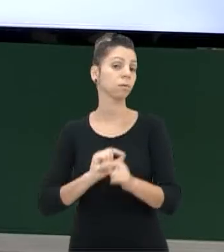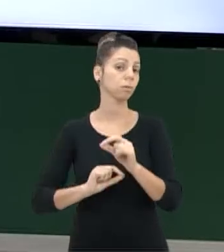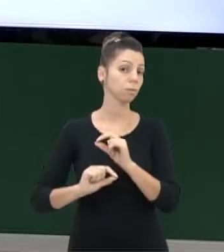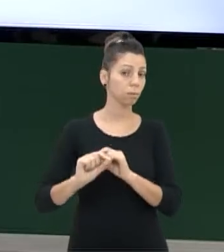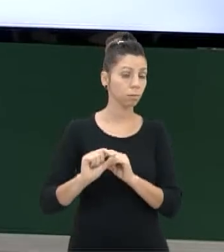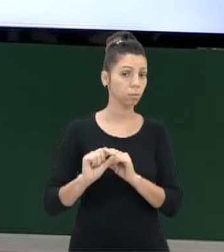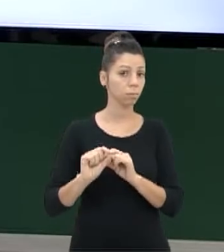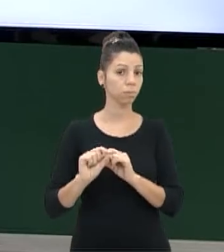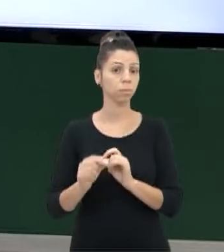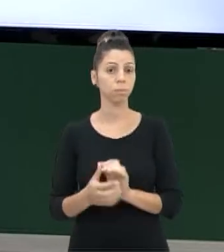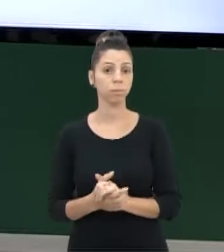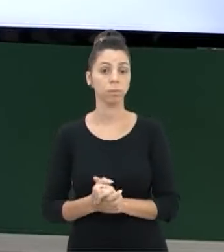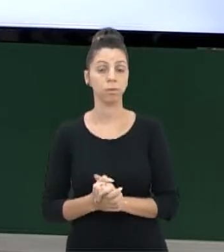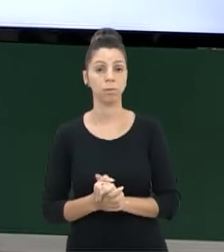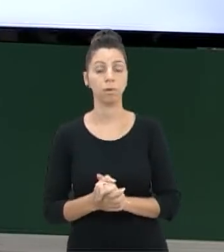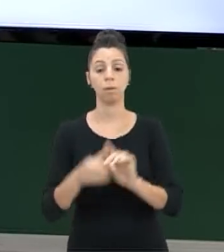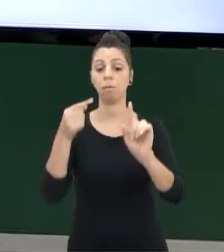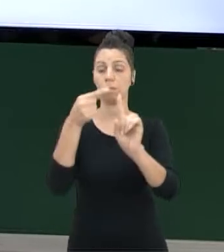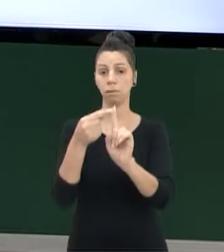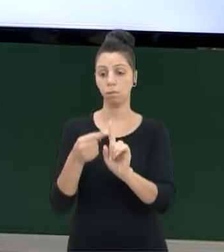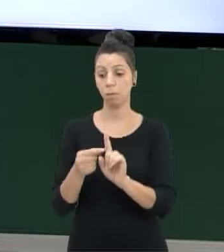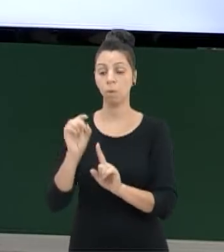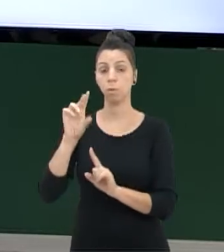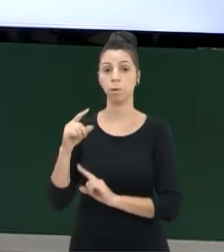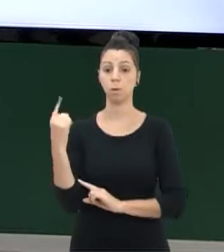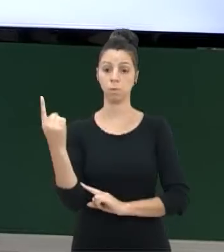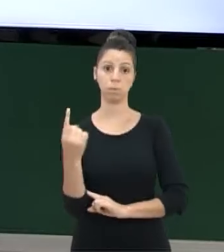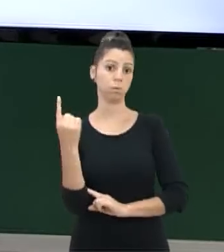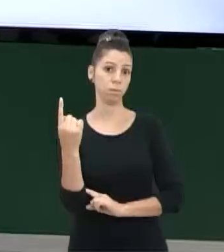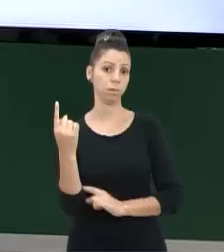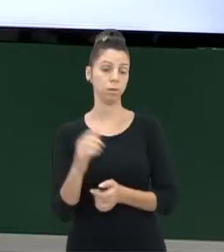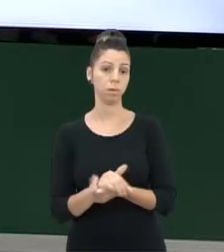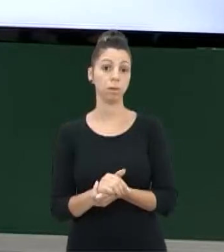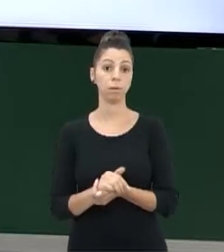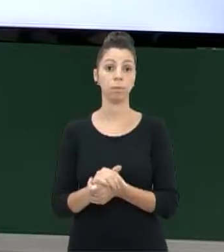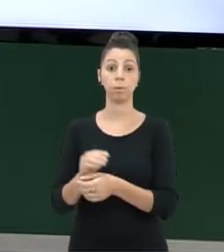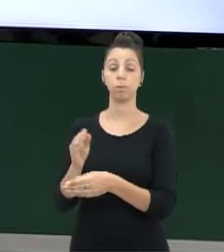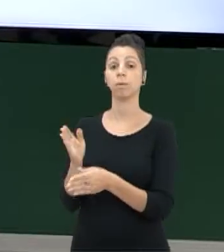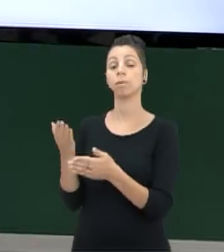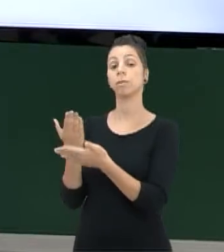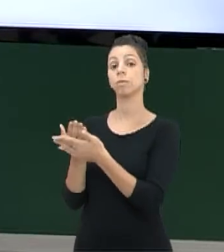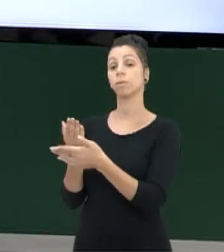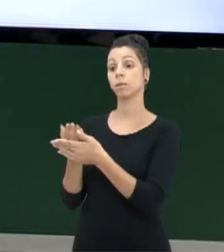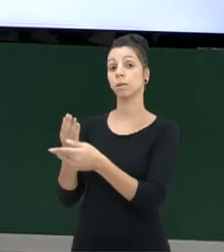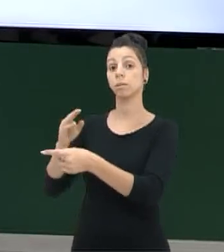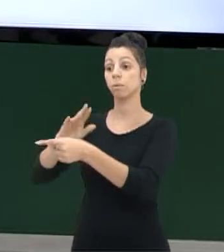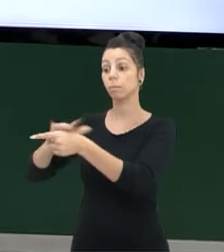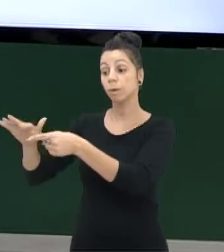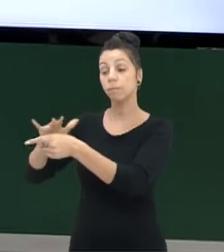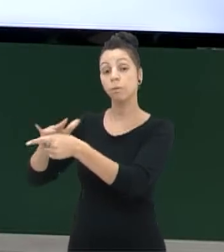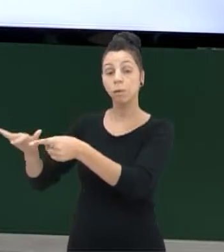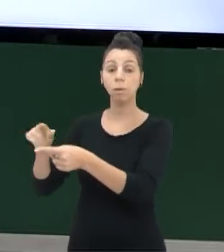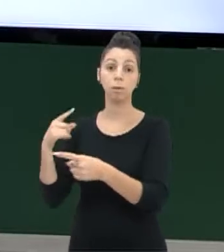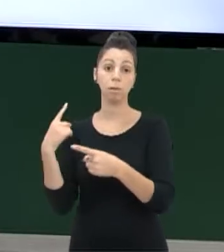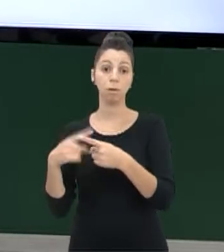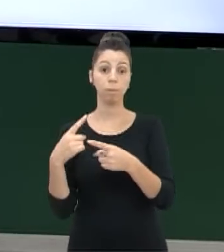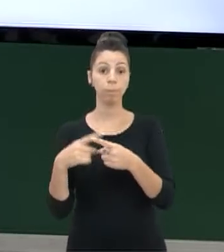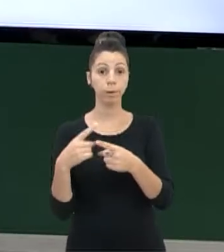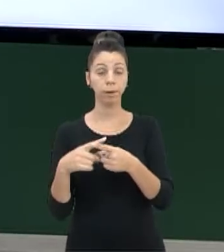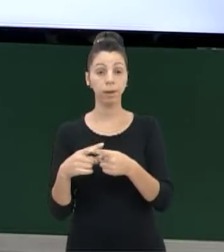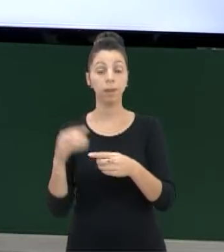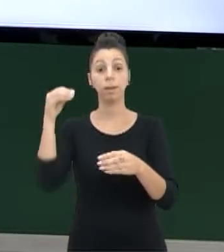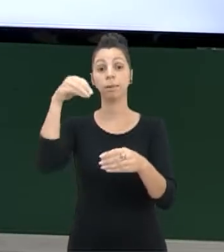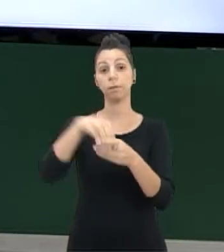aquele tipo de substantivo, a sua classificação, eu estou estudando morfologia. É importante por quê? Porque às vezes nos comandos dos exercícios